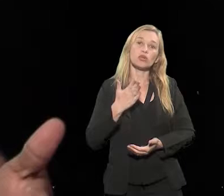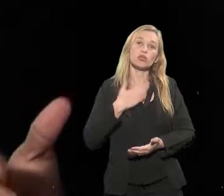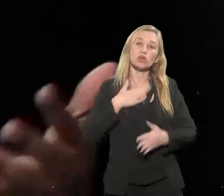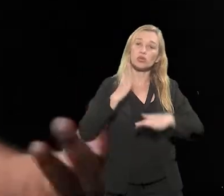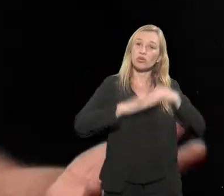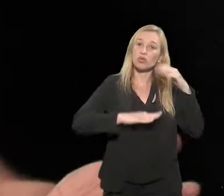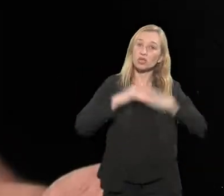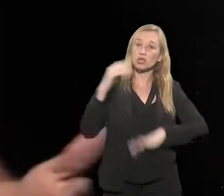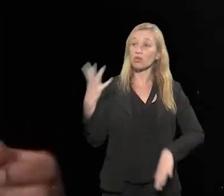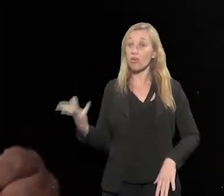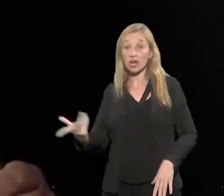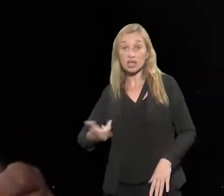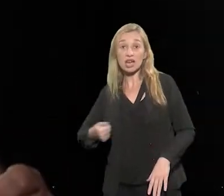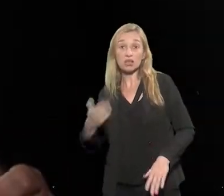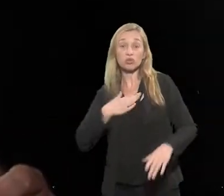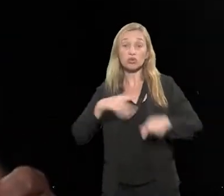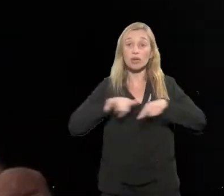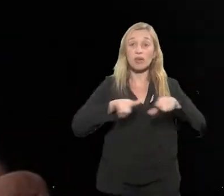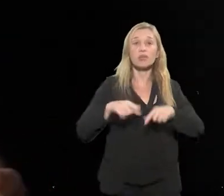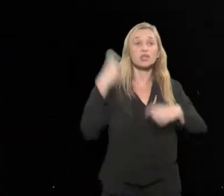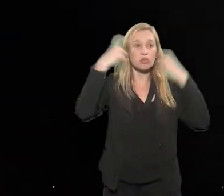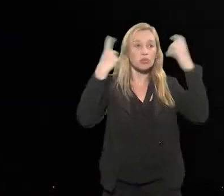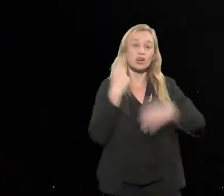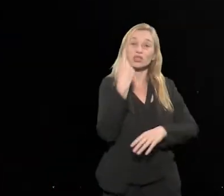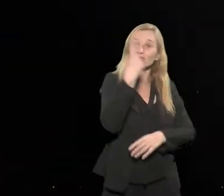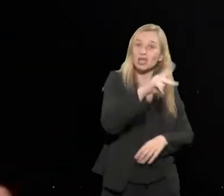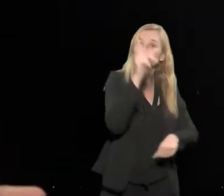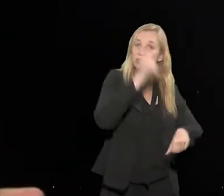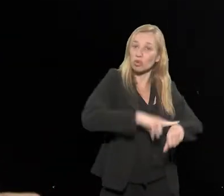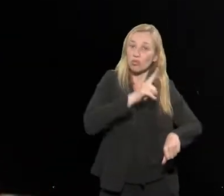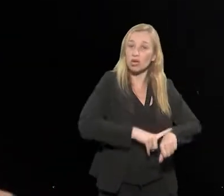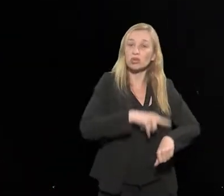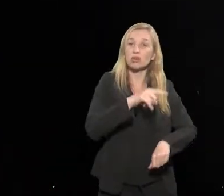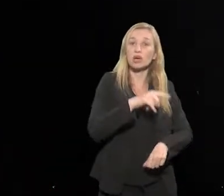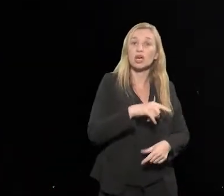meu talento, na minha trajetória, mas a maior preocupação do Bill naquele